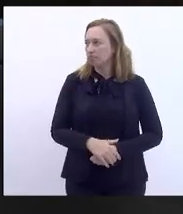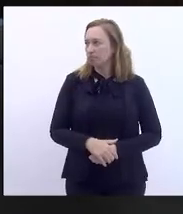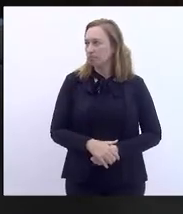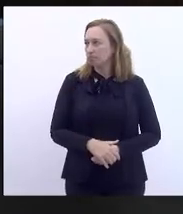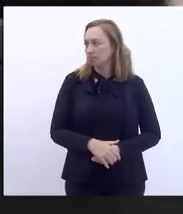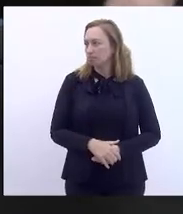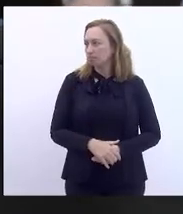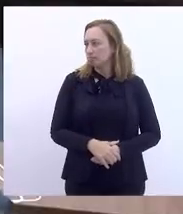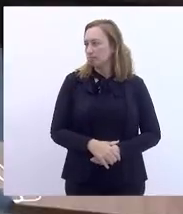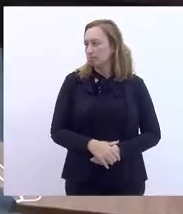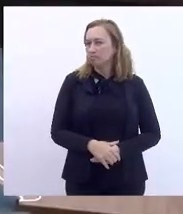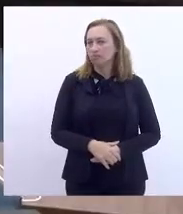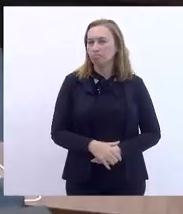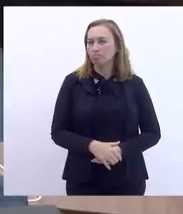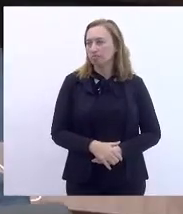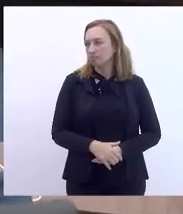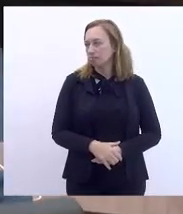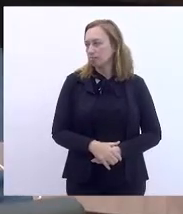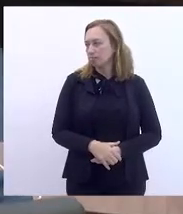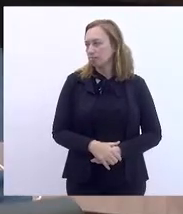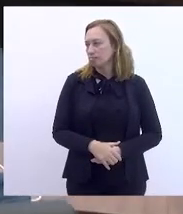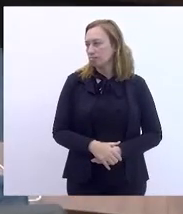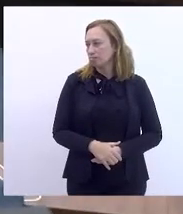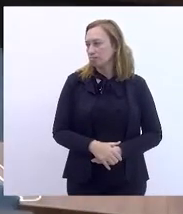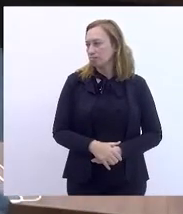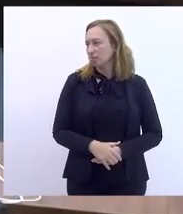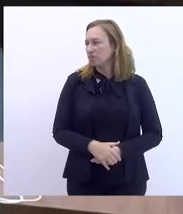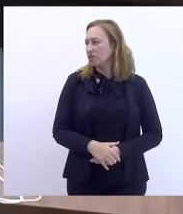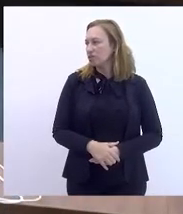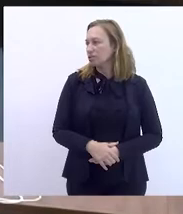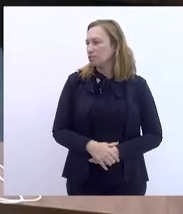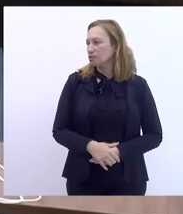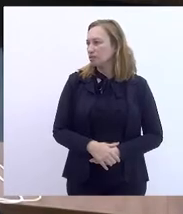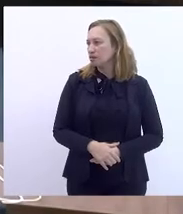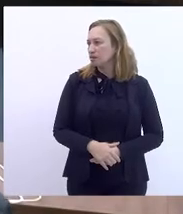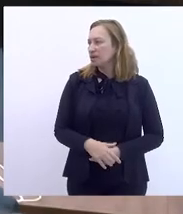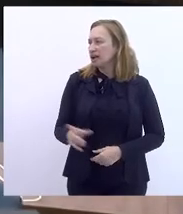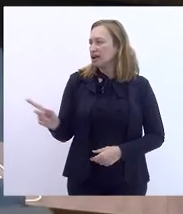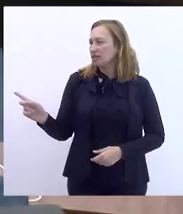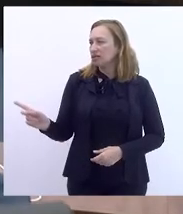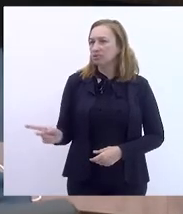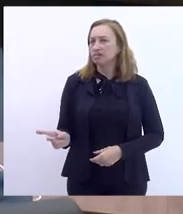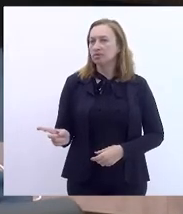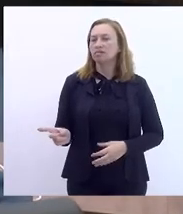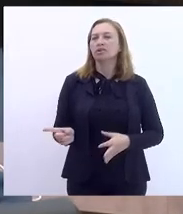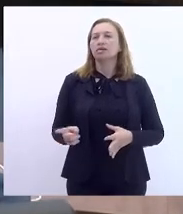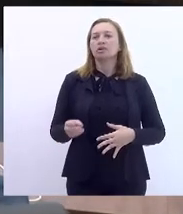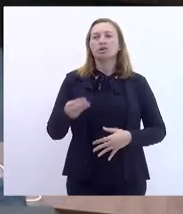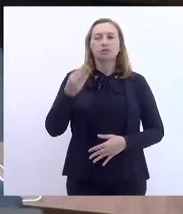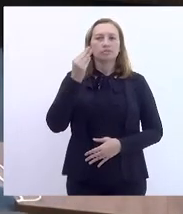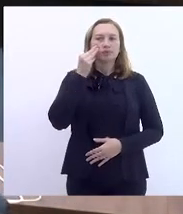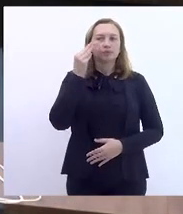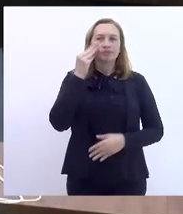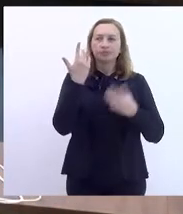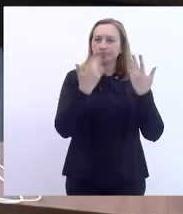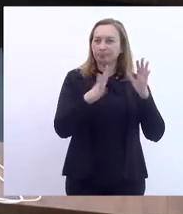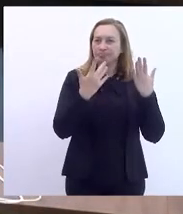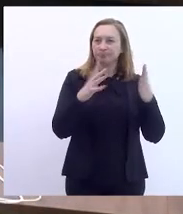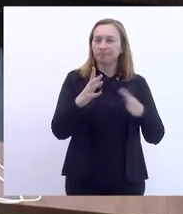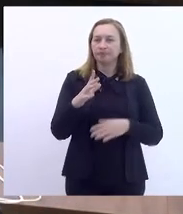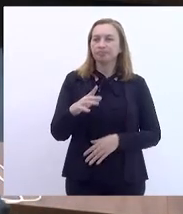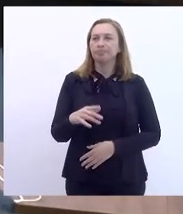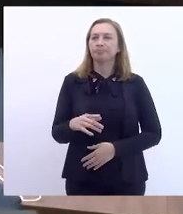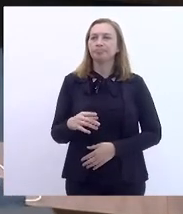externo e obrigado Mônica a quem Saúdo e Saúdo também a deputado a Dani Monteiro